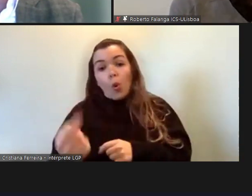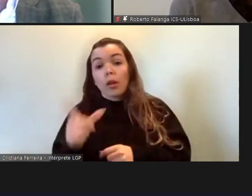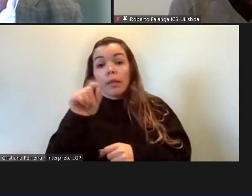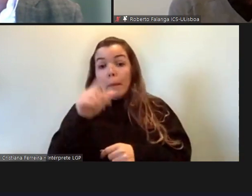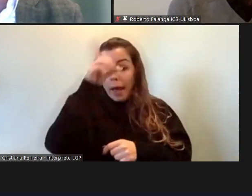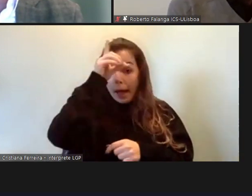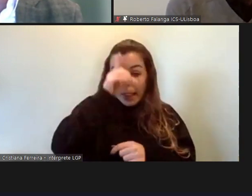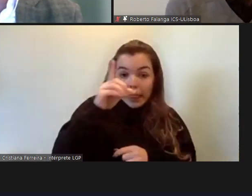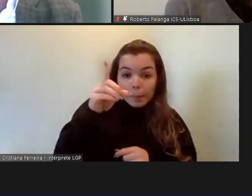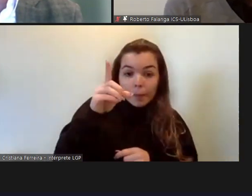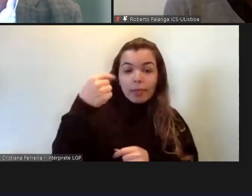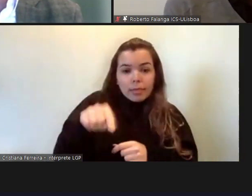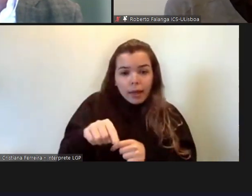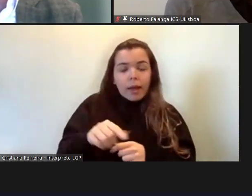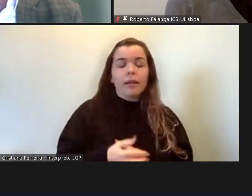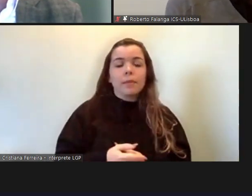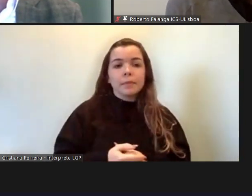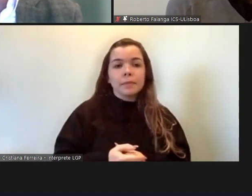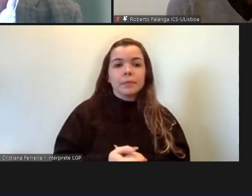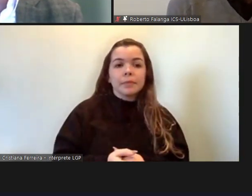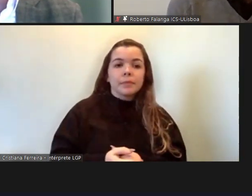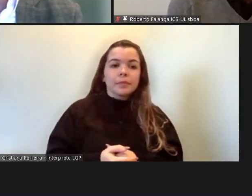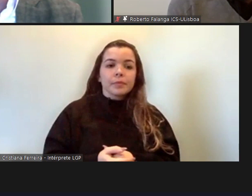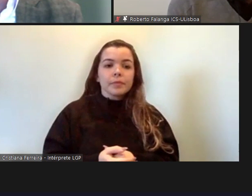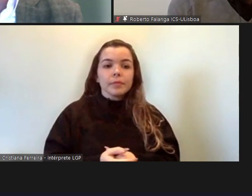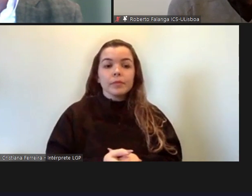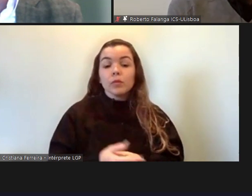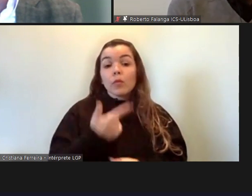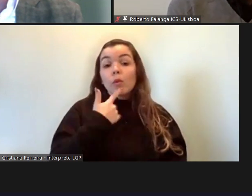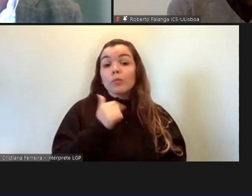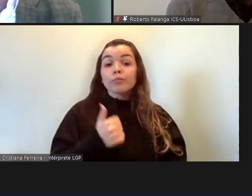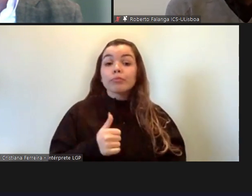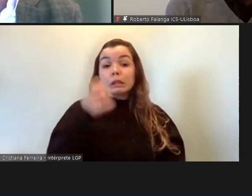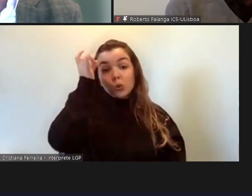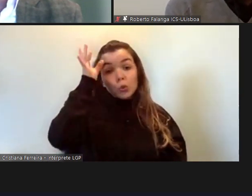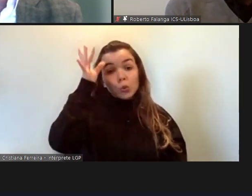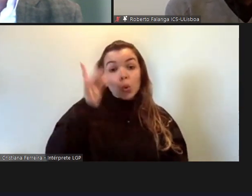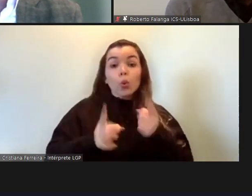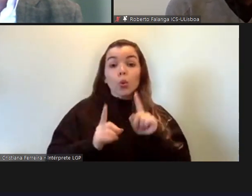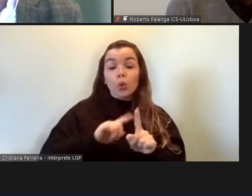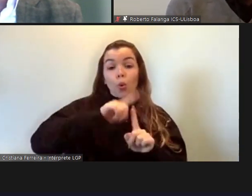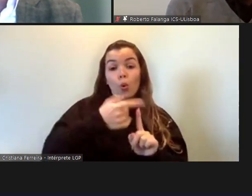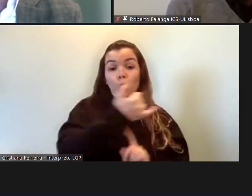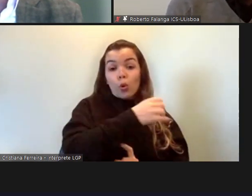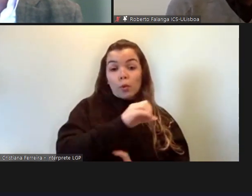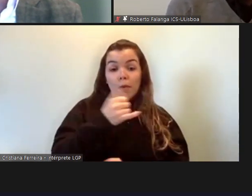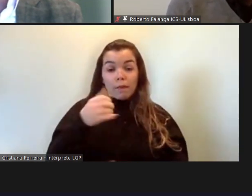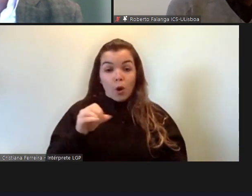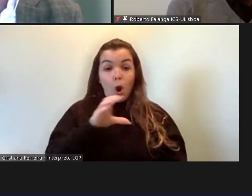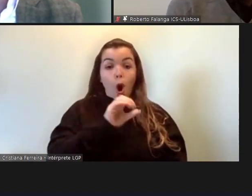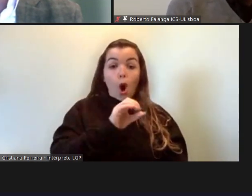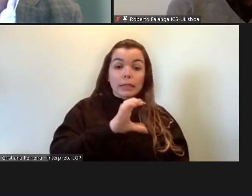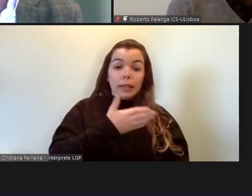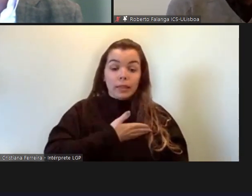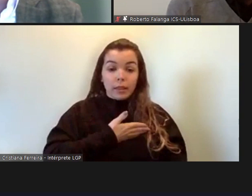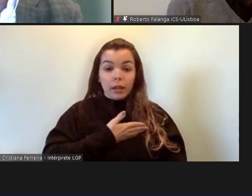também está, e não podemos esquecer que em 2020 a OECD publicou um relatório